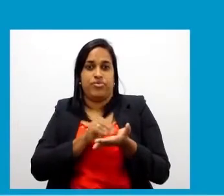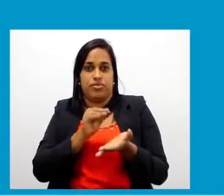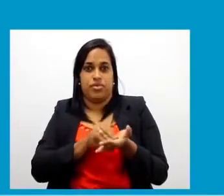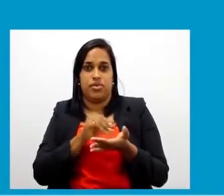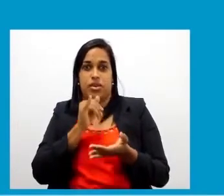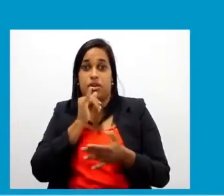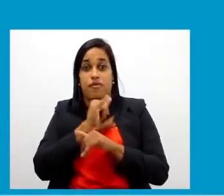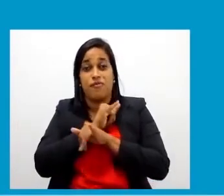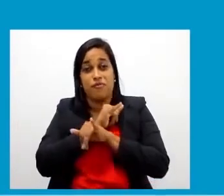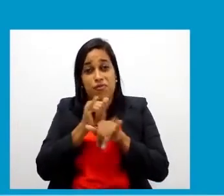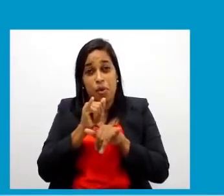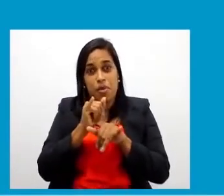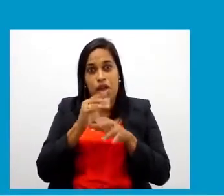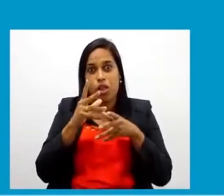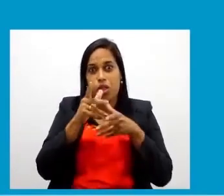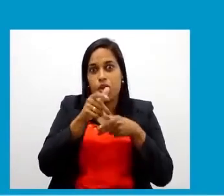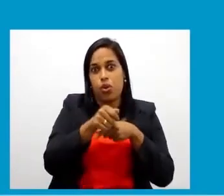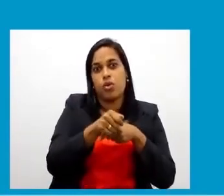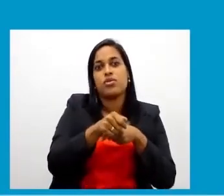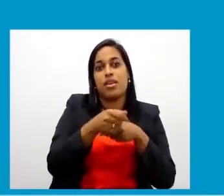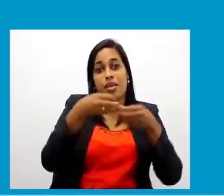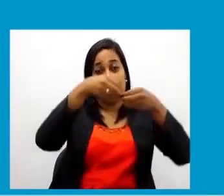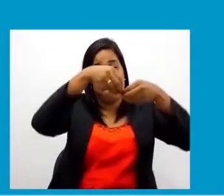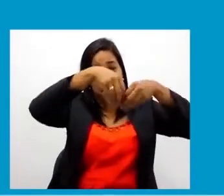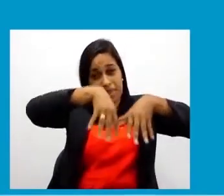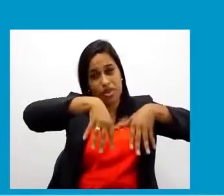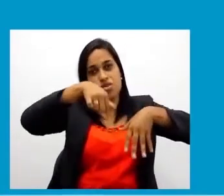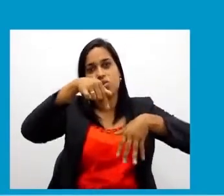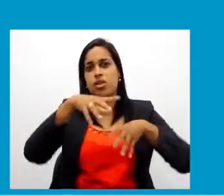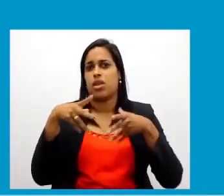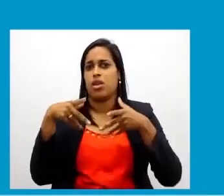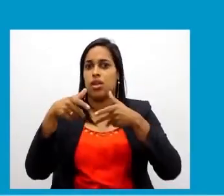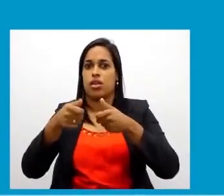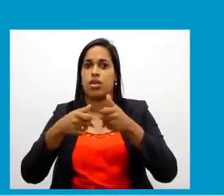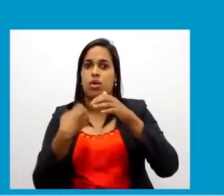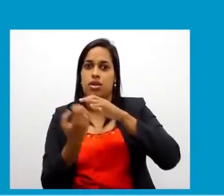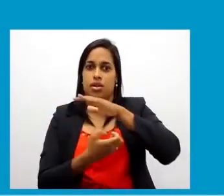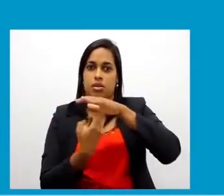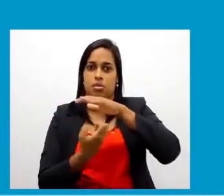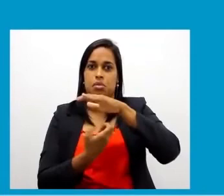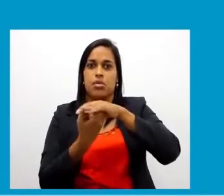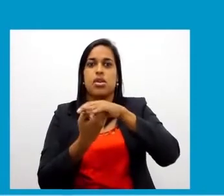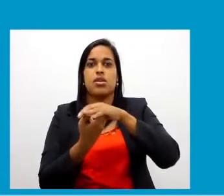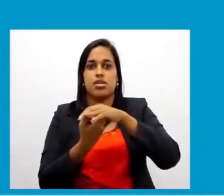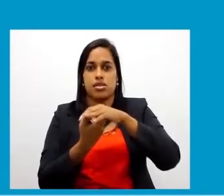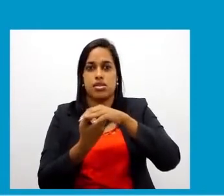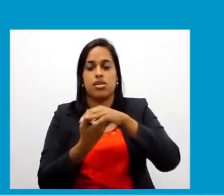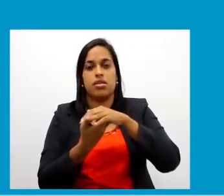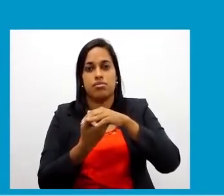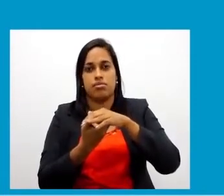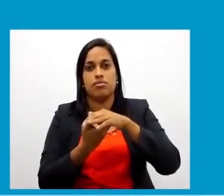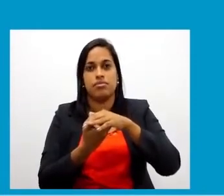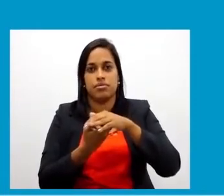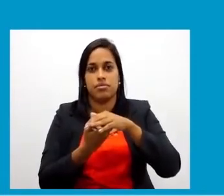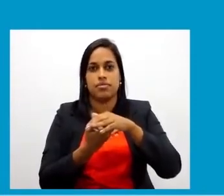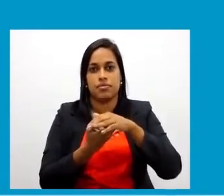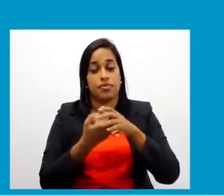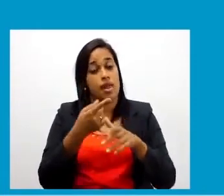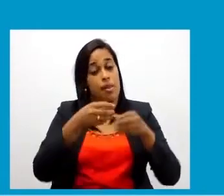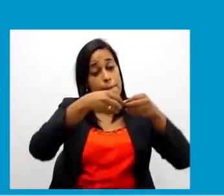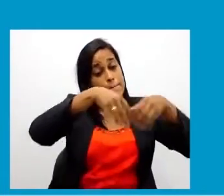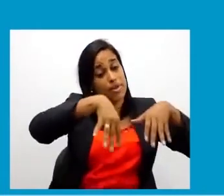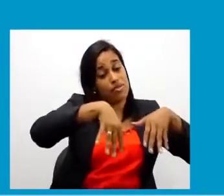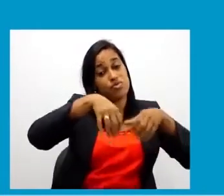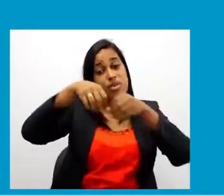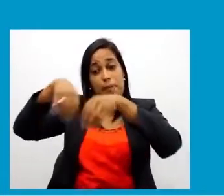uma parte daquilo que eu precisava informar, ela prejudica o funcionamento de toda a empresa. Ela pode prejudicar uma parte e essa